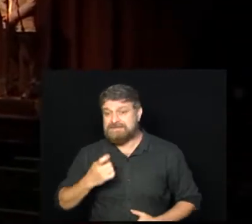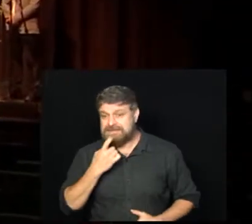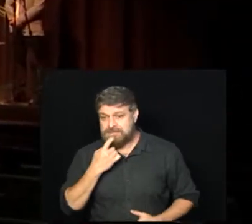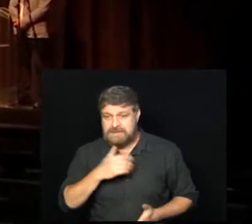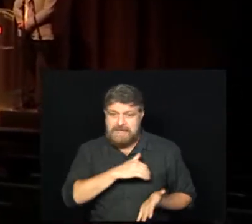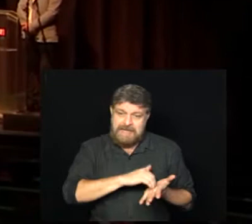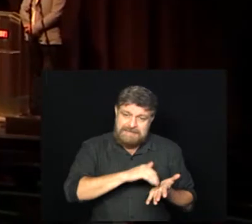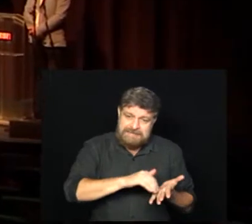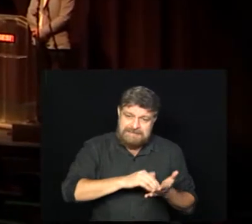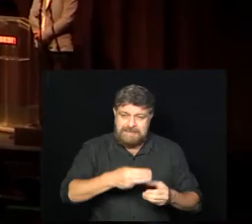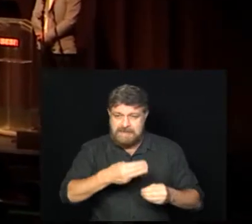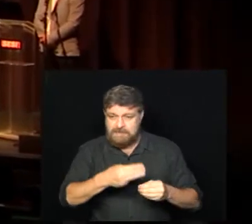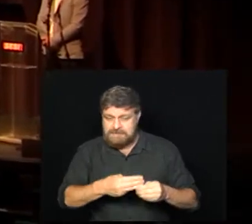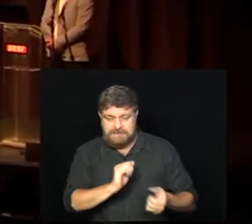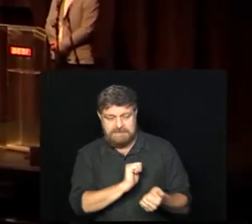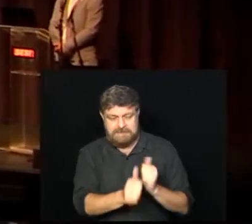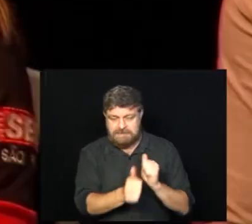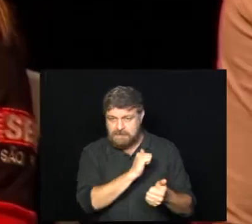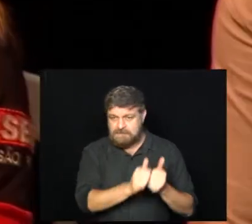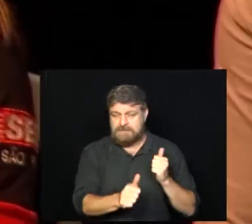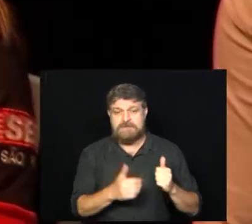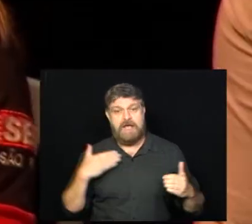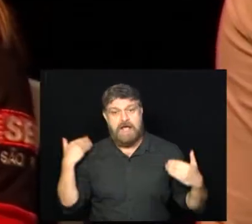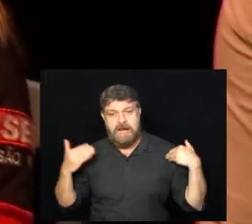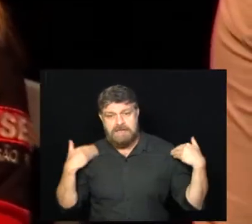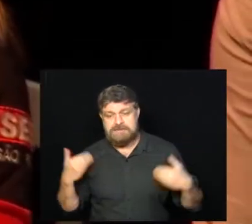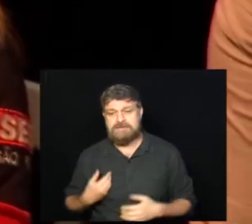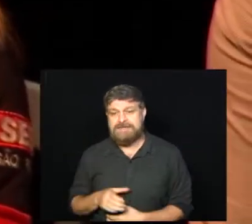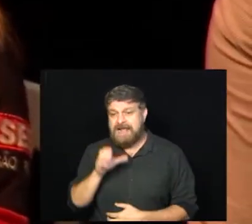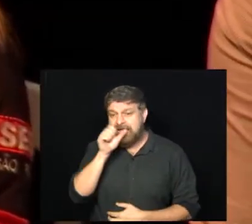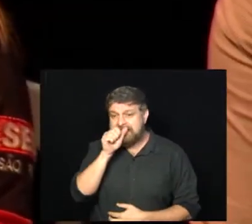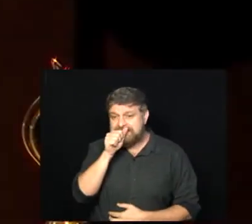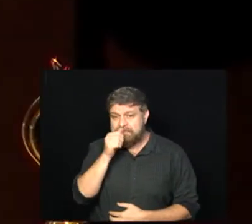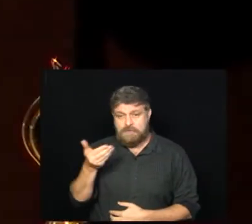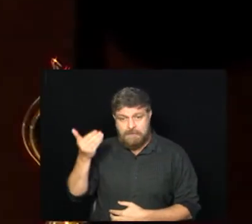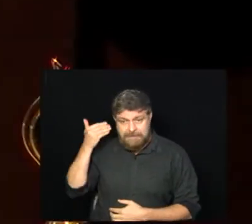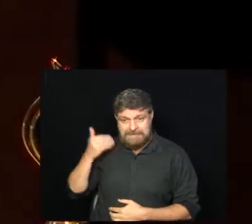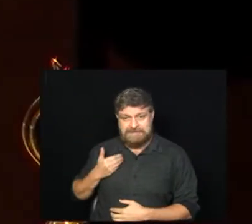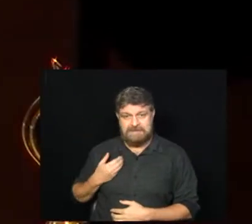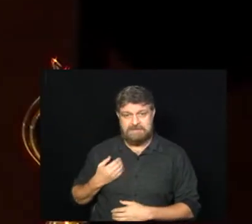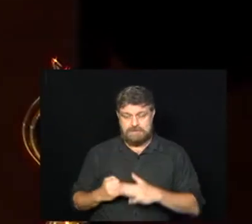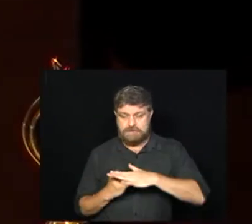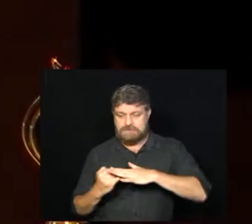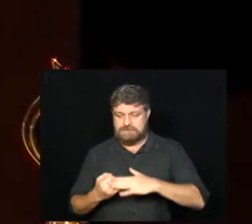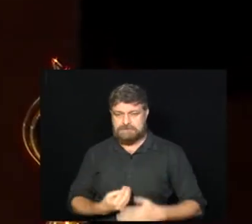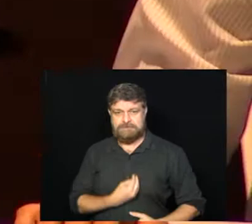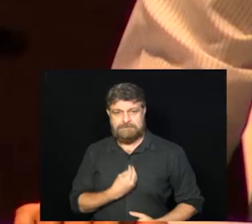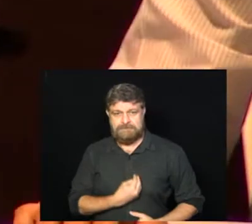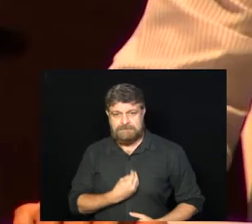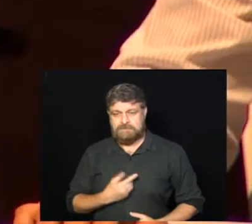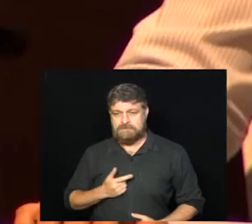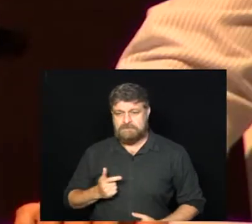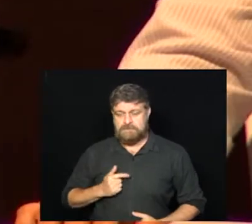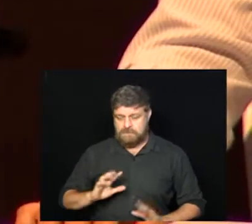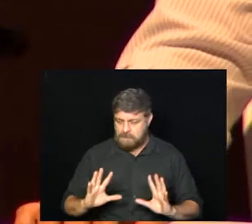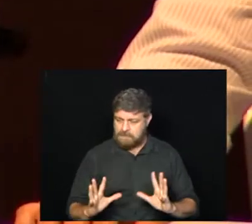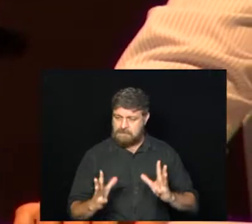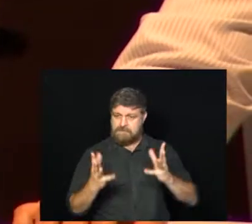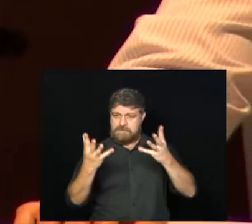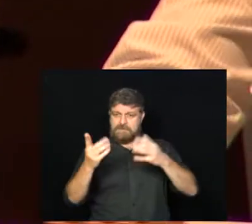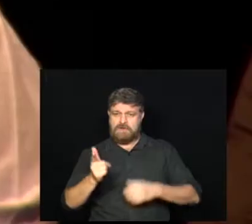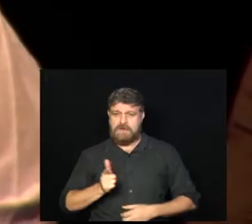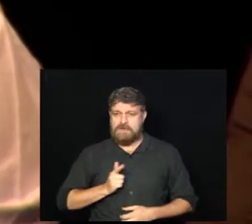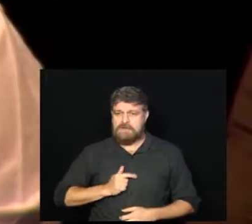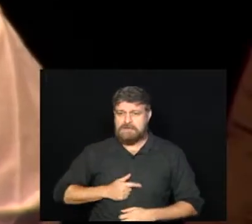Secretaria Municipal de Esportes e Lazer. No último sábado, a entidade esteve presente em uma cerimônia entre